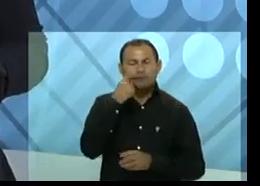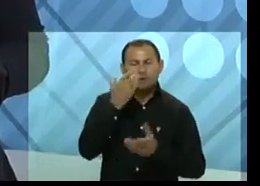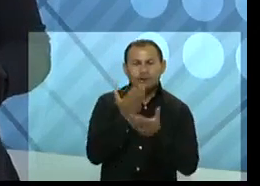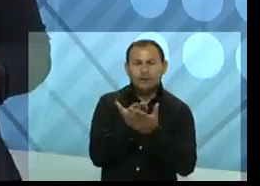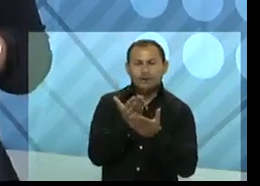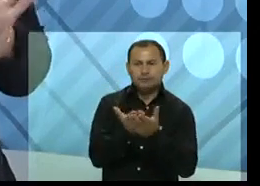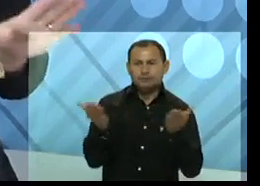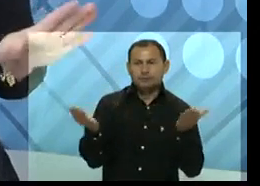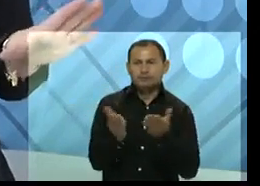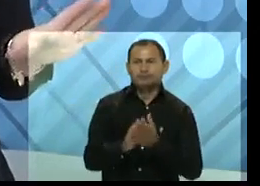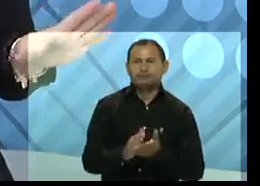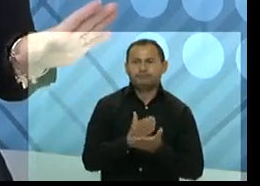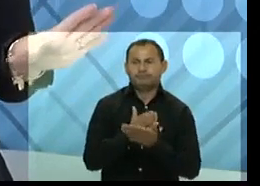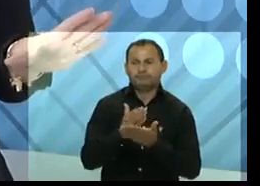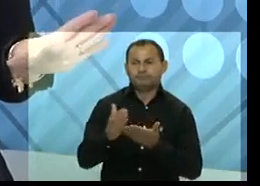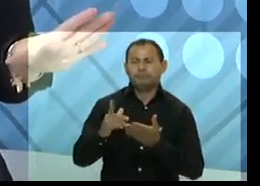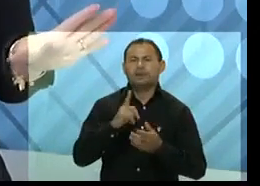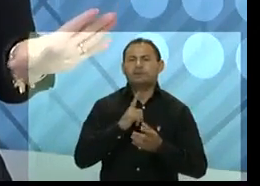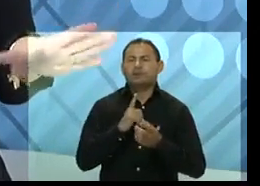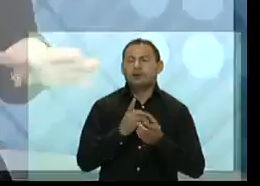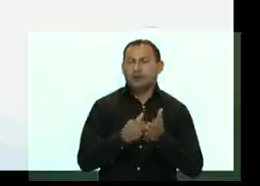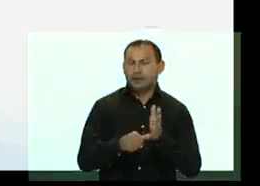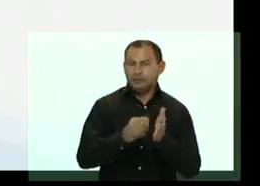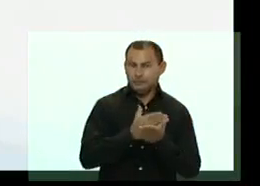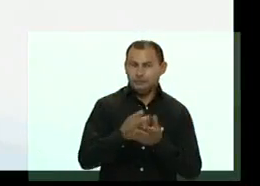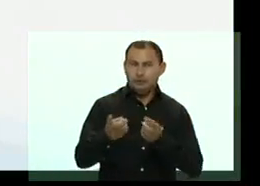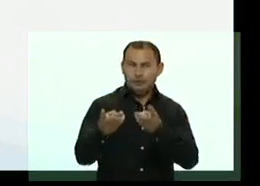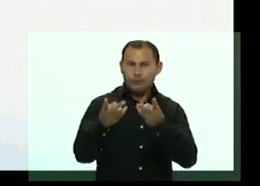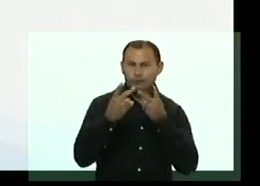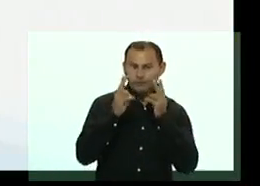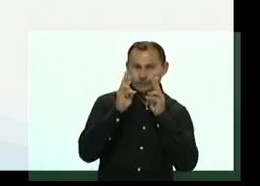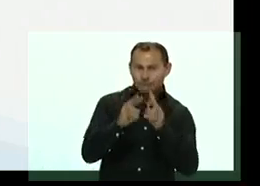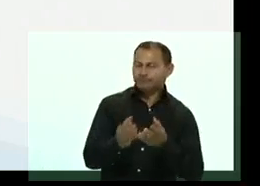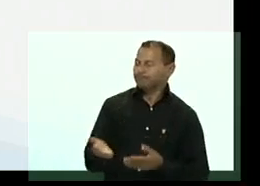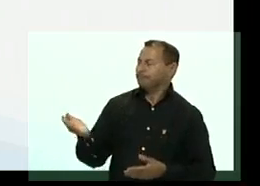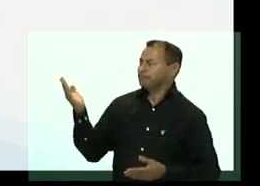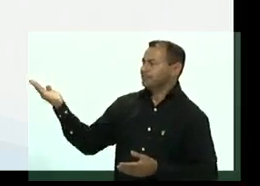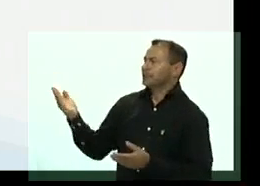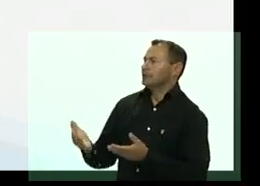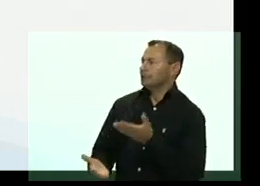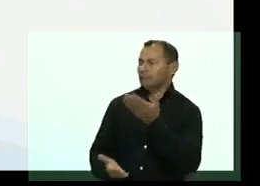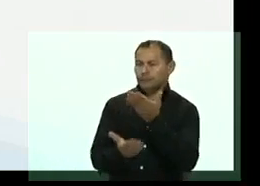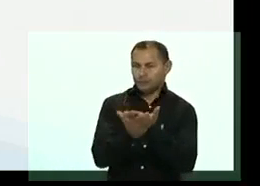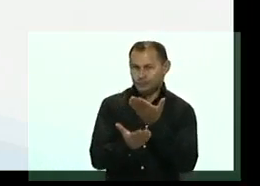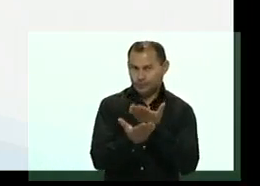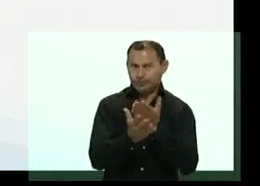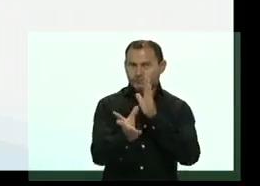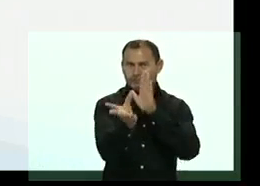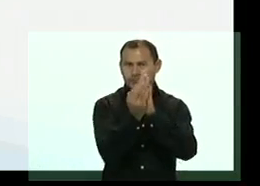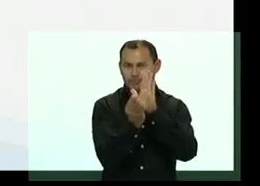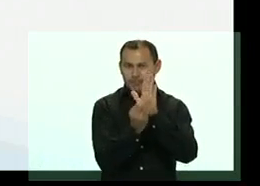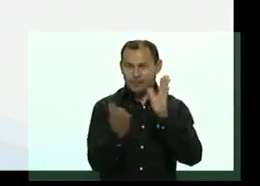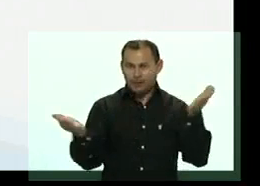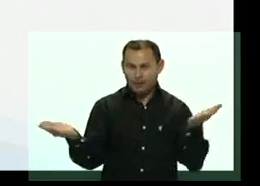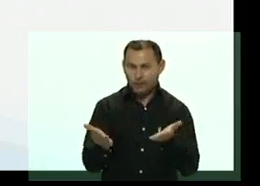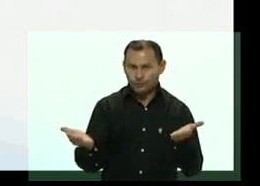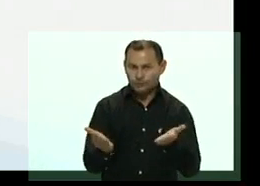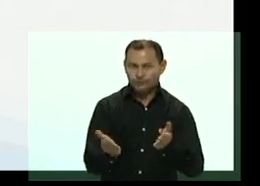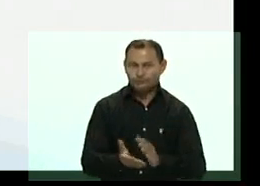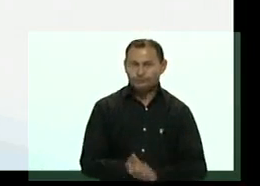de hoje. De início, nós temos um convite, Porque, então, estudar os conteúdos que nós vamos ver na aula de